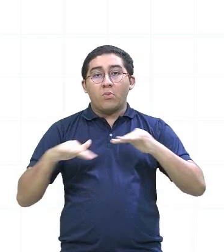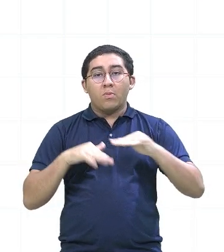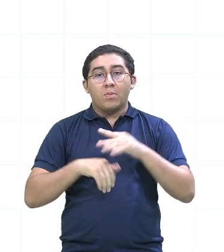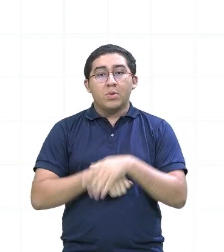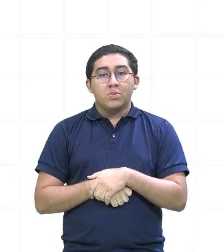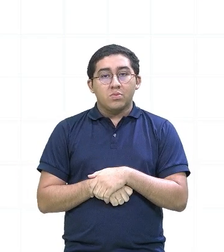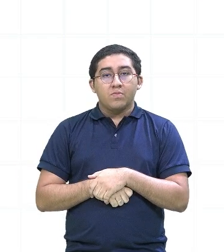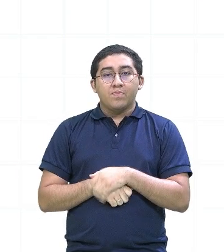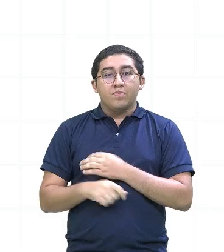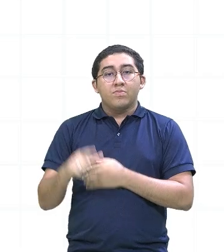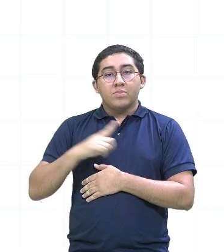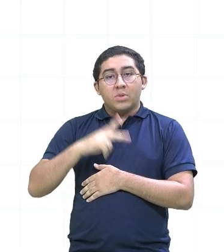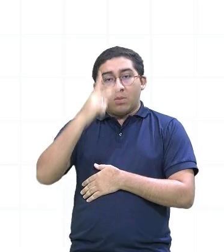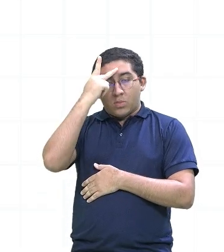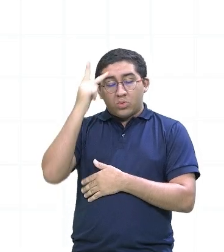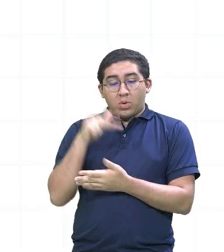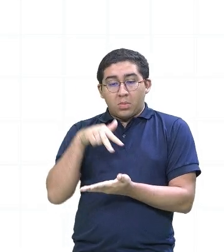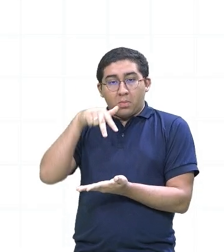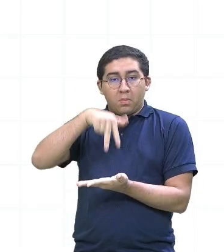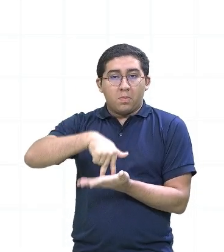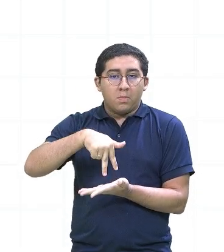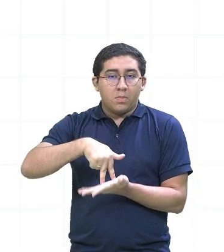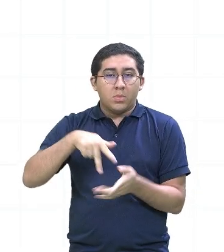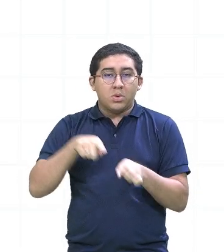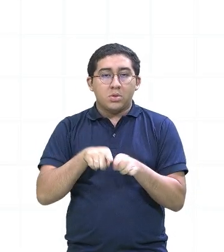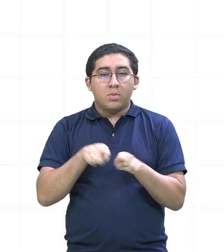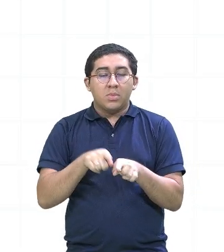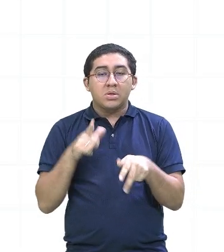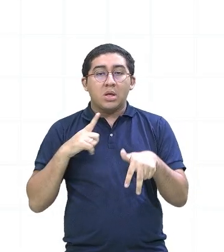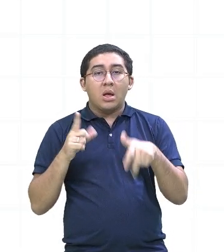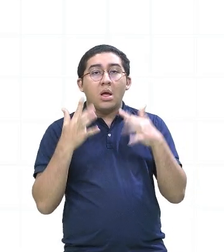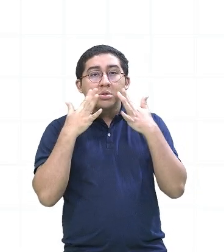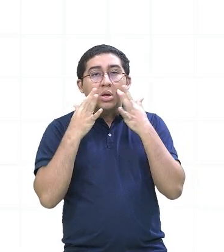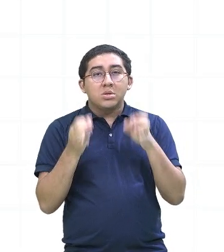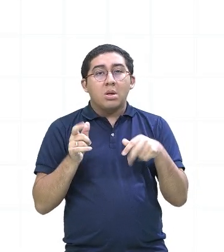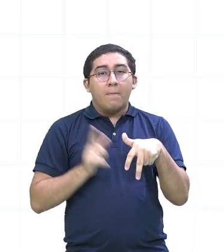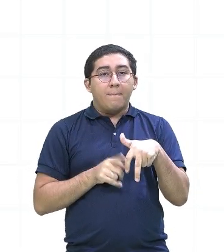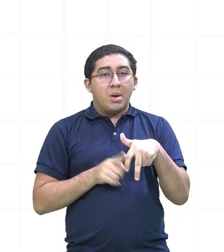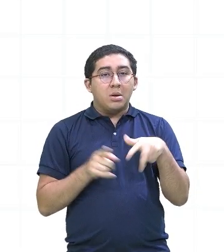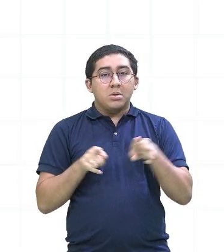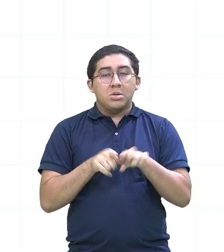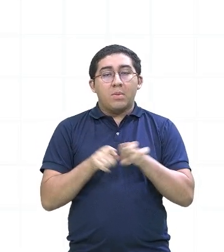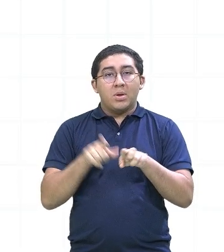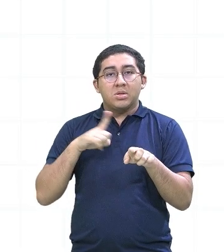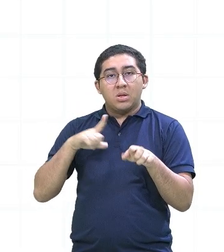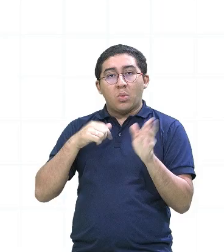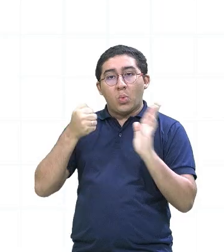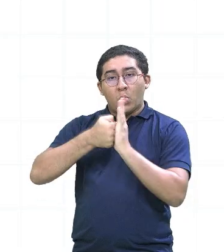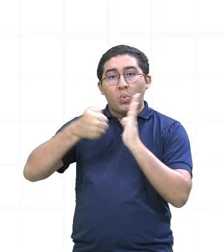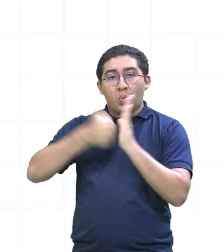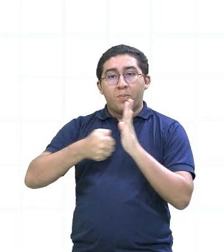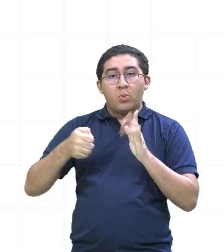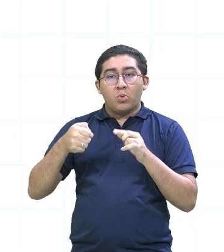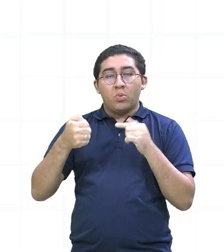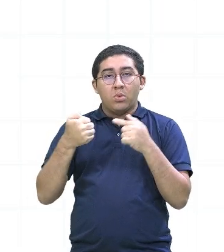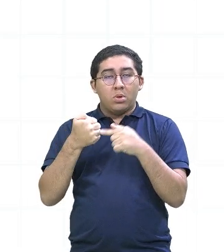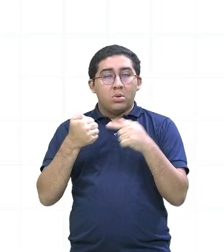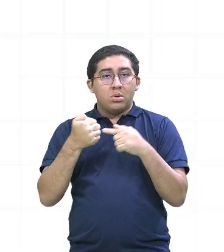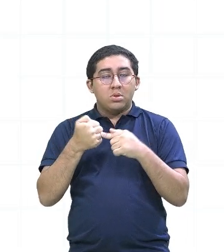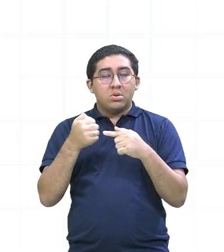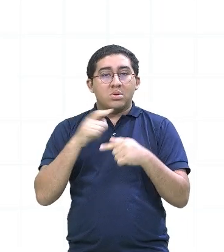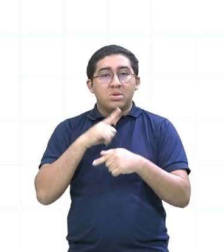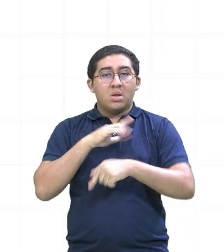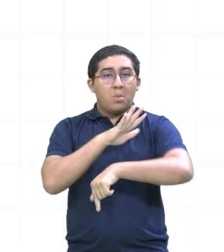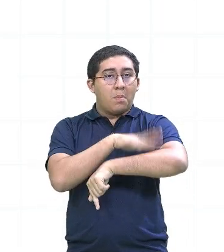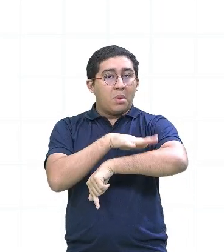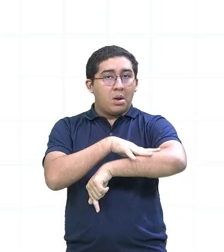nessa posição, né, digamos, com a perna esquerda na frente e a direita atrás. O cruzado vem com o braço de trás, o